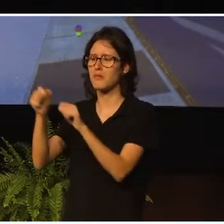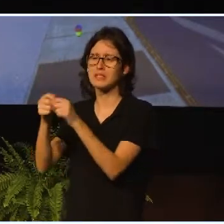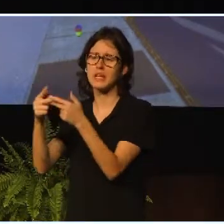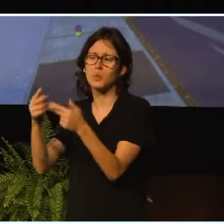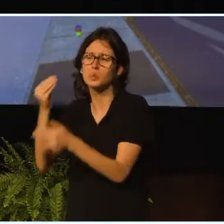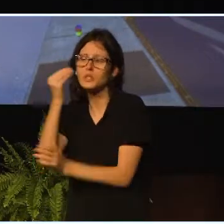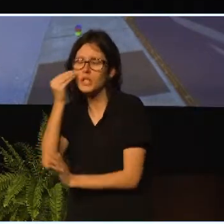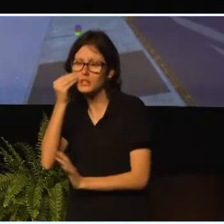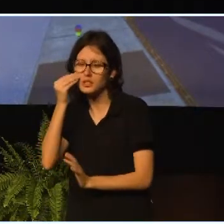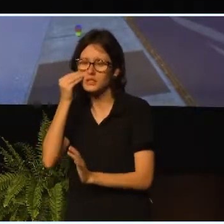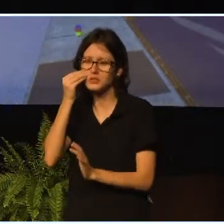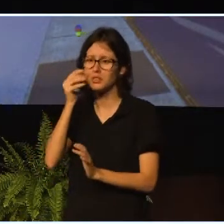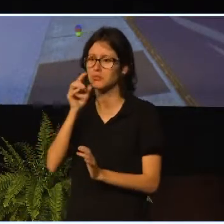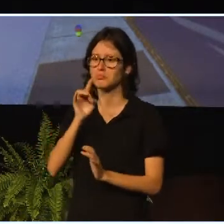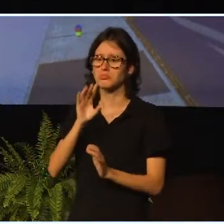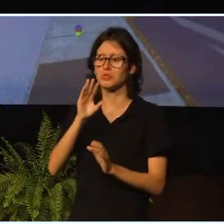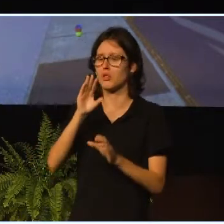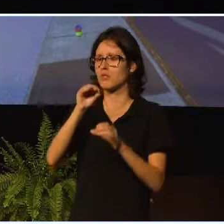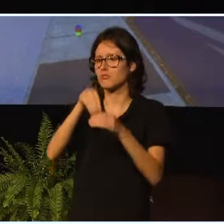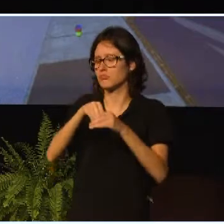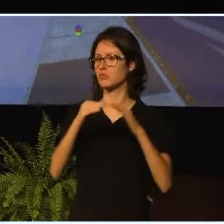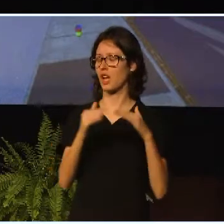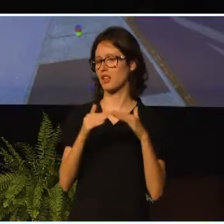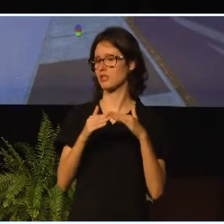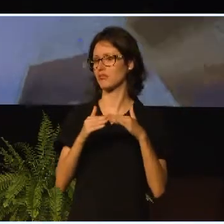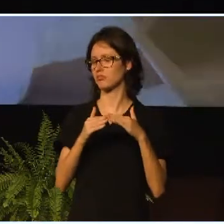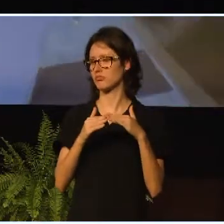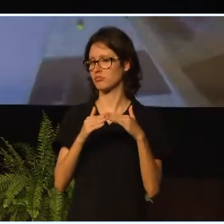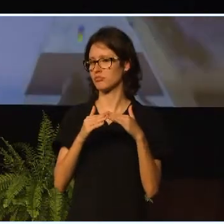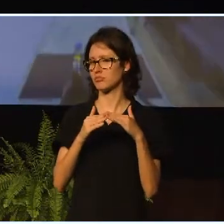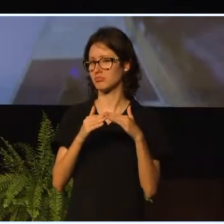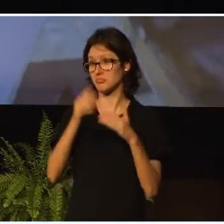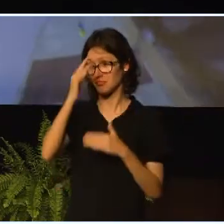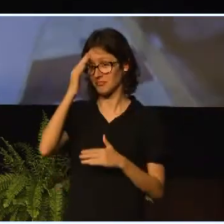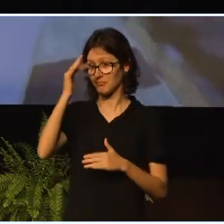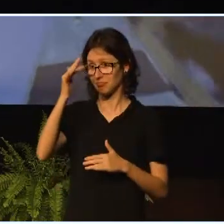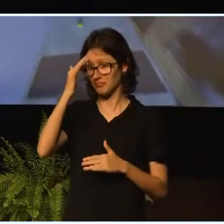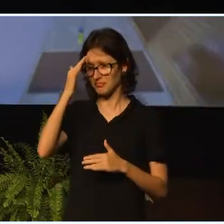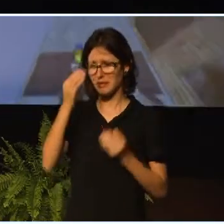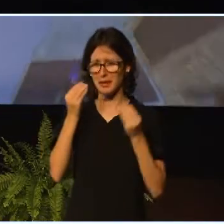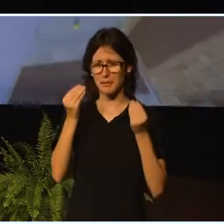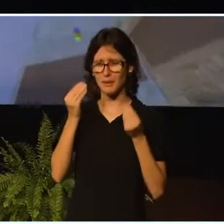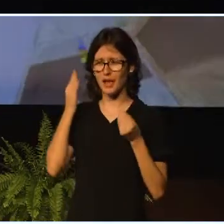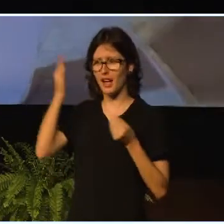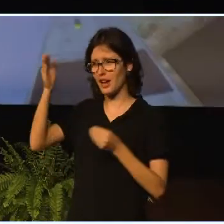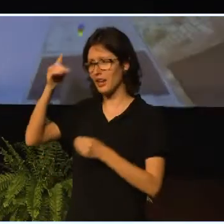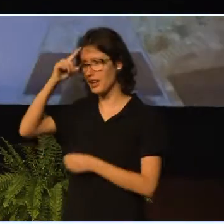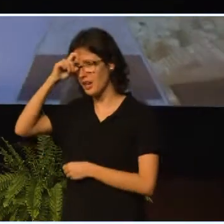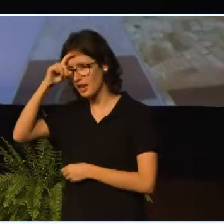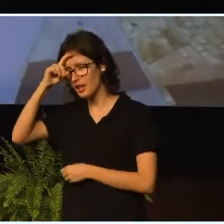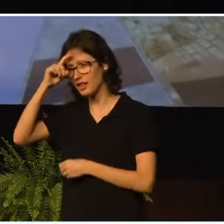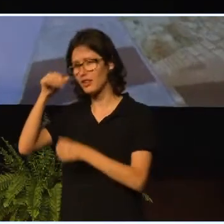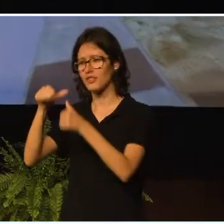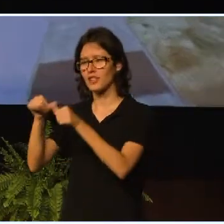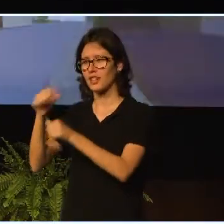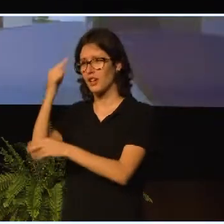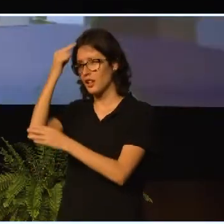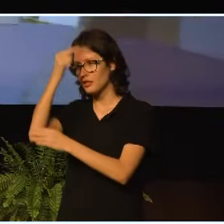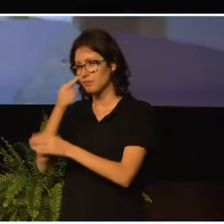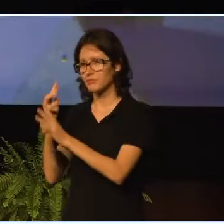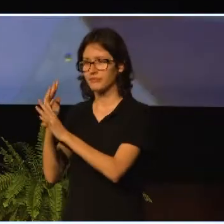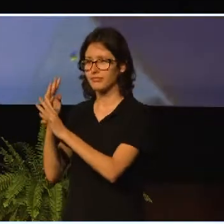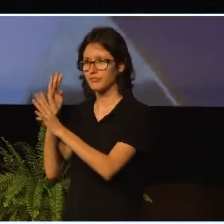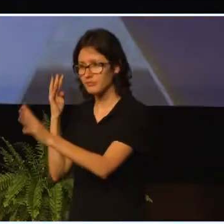determinados testes. Você simplesmente faria na sua casa. Para que ir até um hospital, ficar 1 hora na